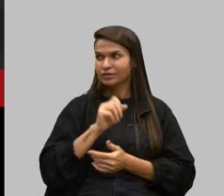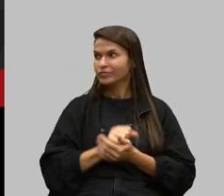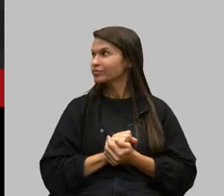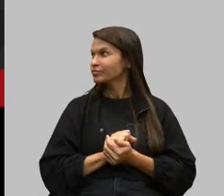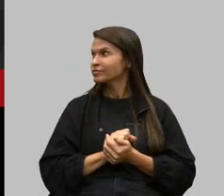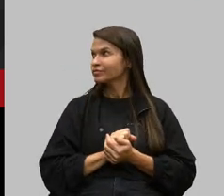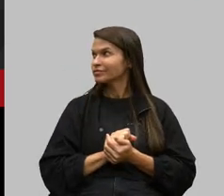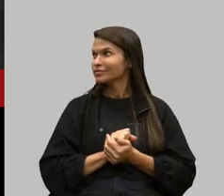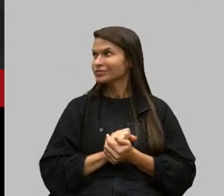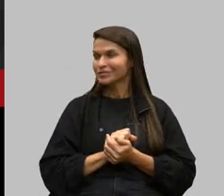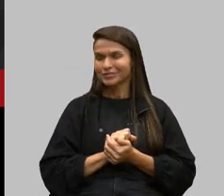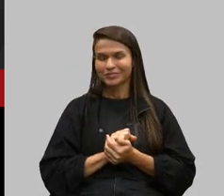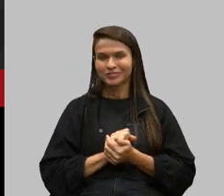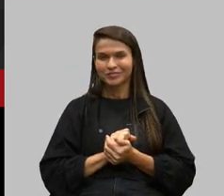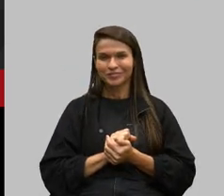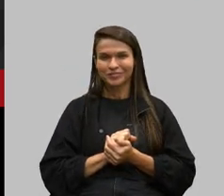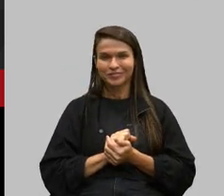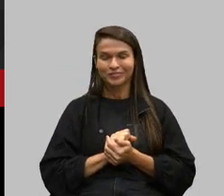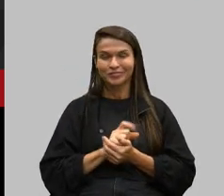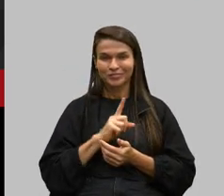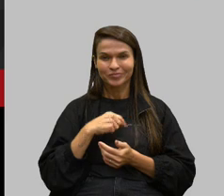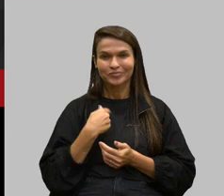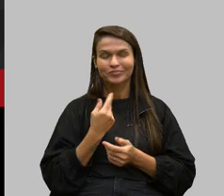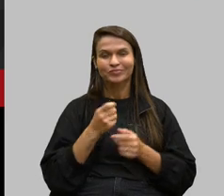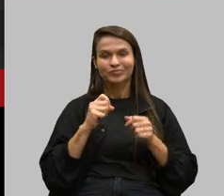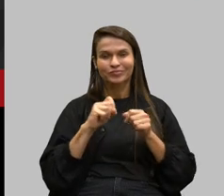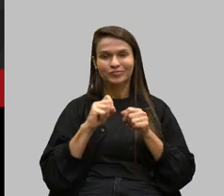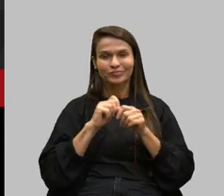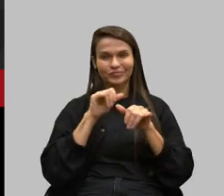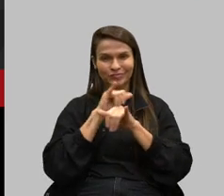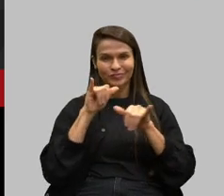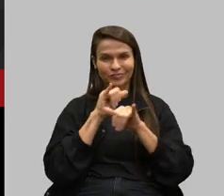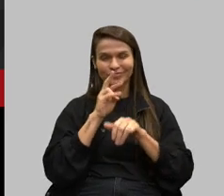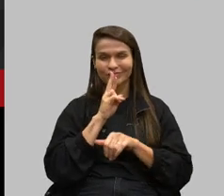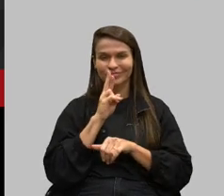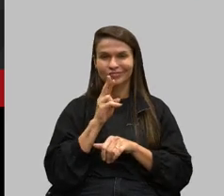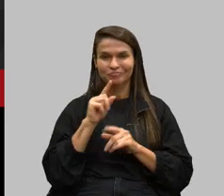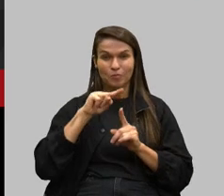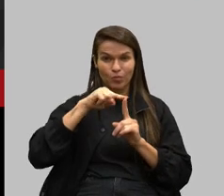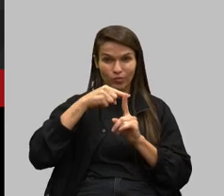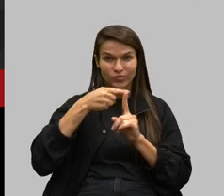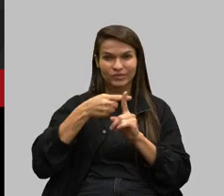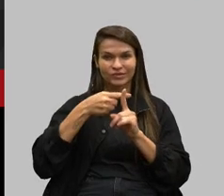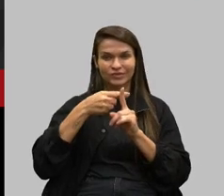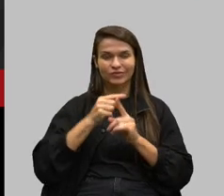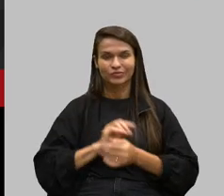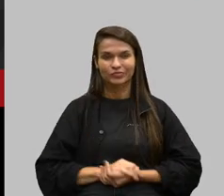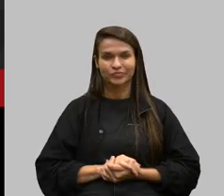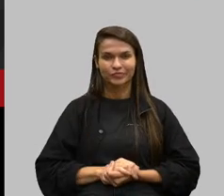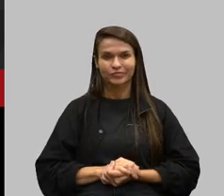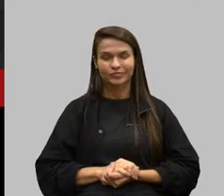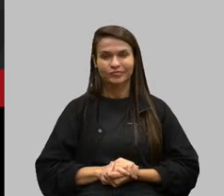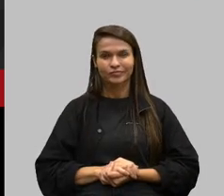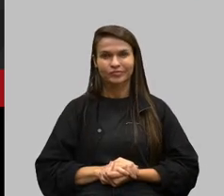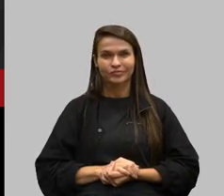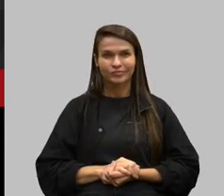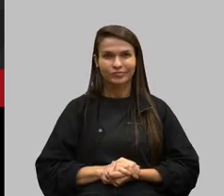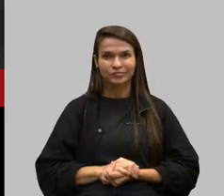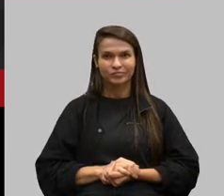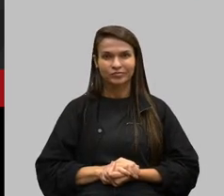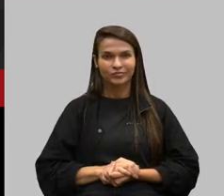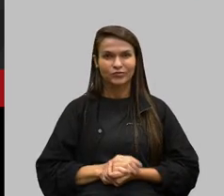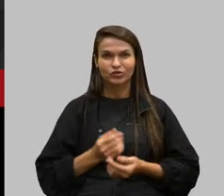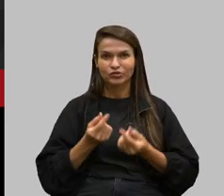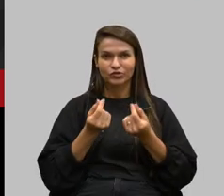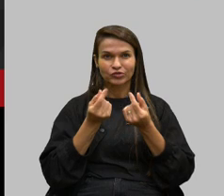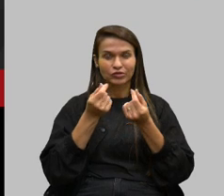né então eh a gente fez uma campanha que deu resultados muito positivos é não há dinheiro que